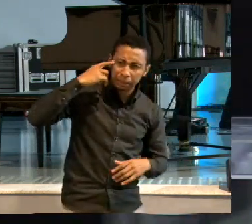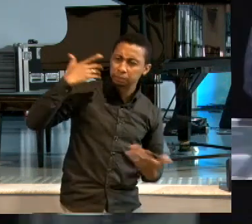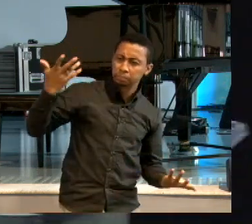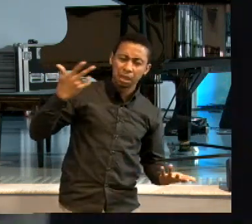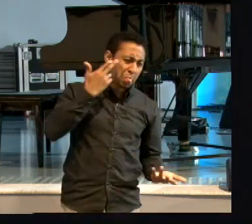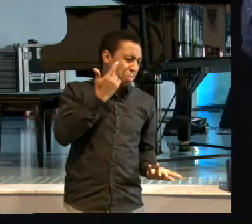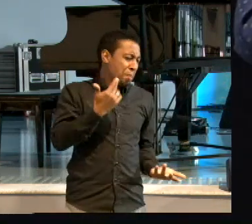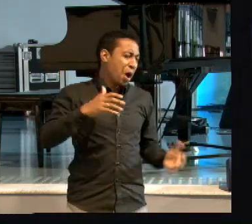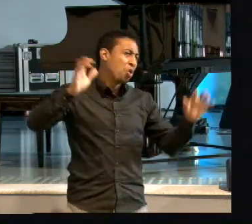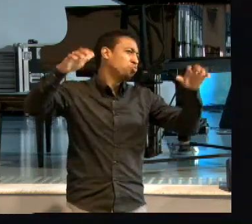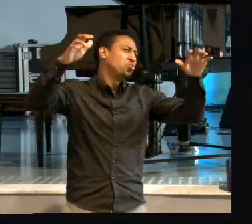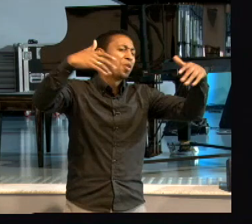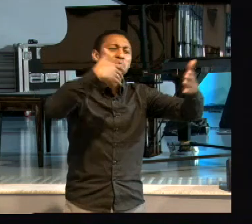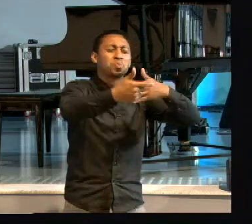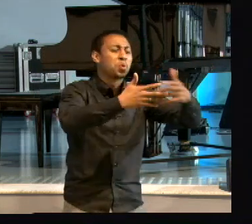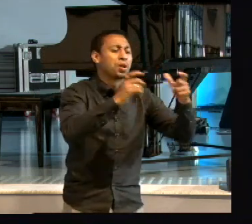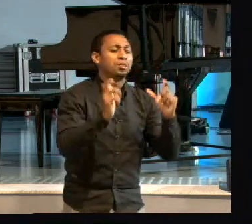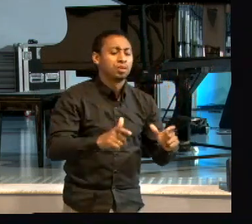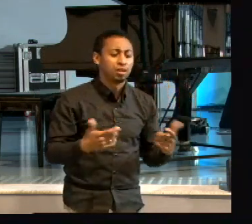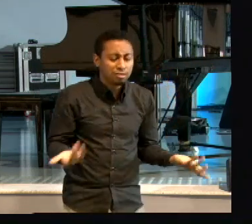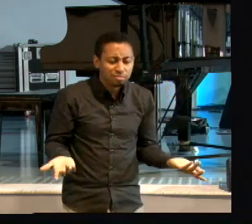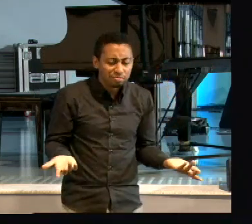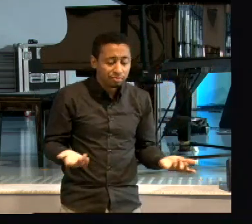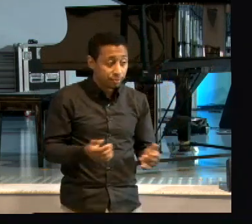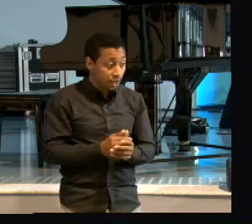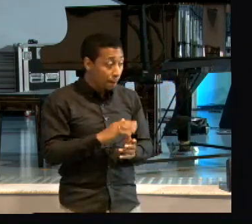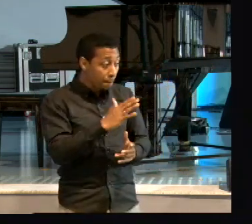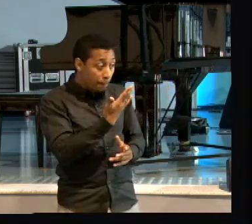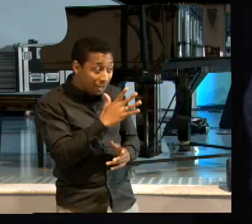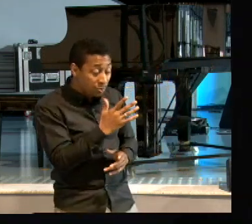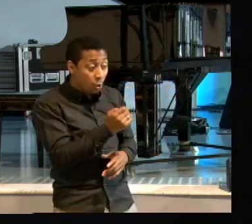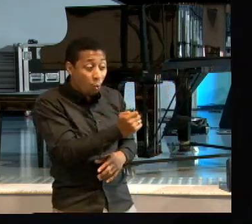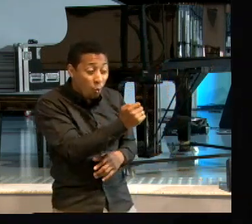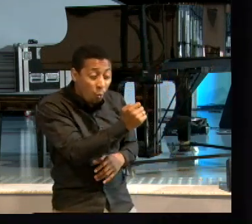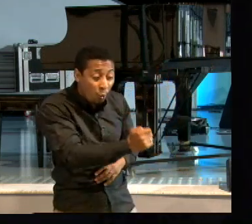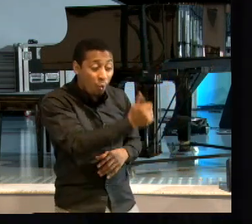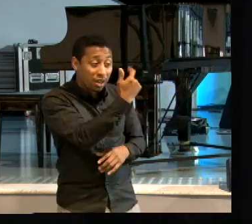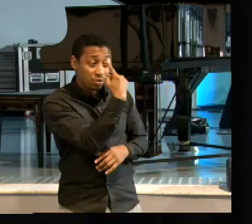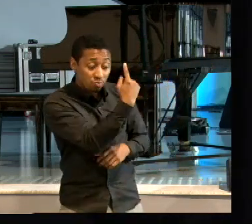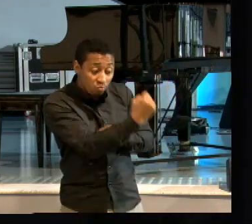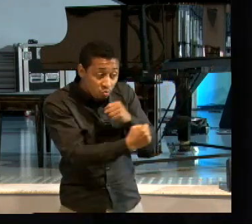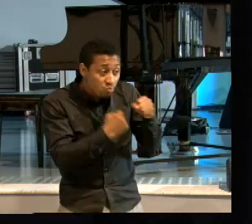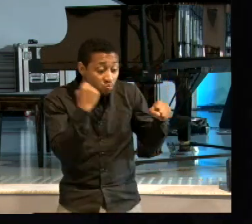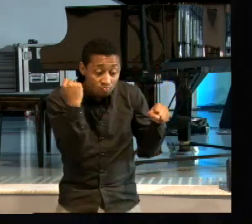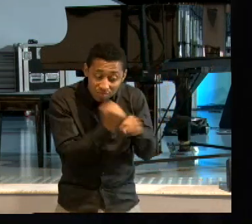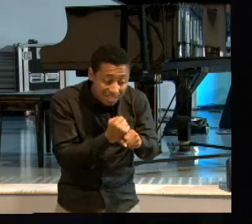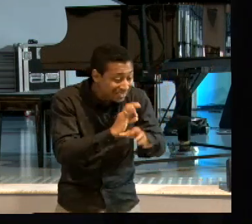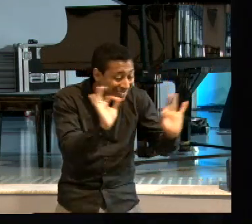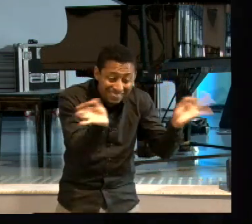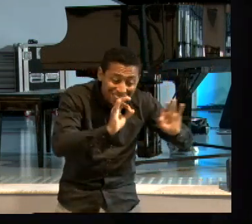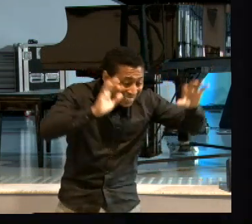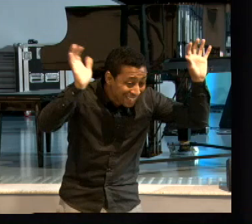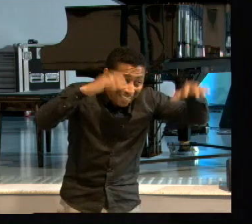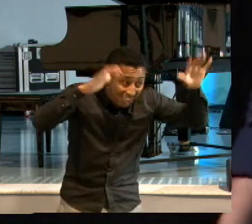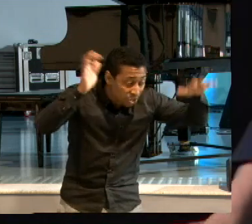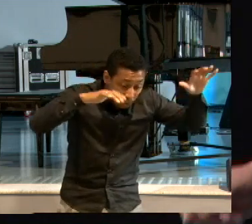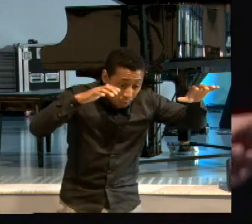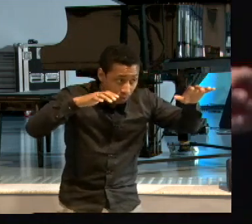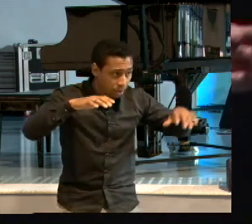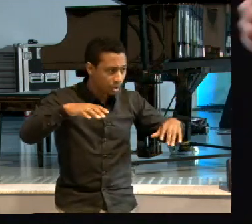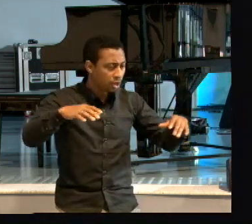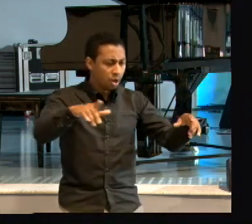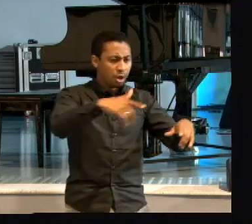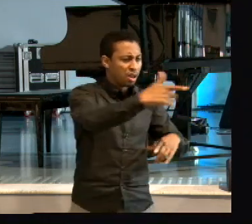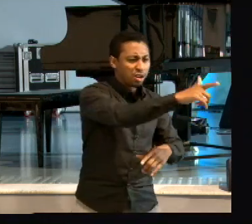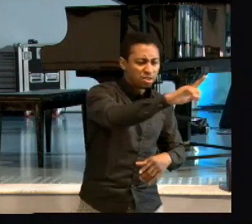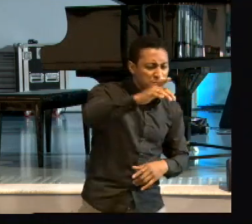lugar. Ele falou, quase 1 ano sem chuva naquele lugar. E aqueles hindus pedindo para os milhões de deuses deles e